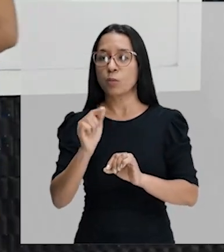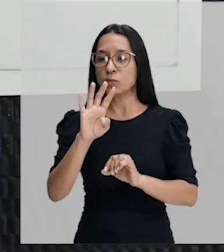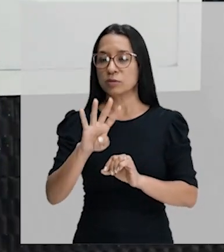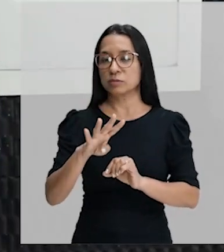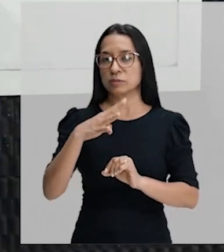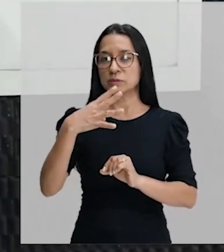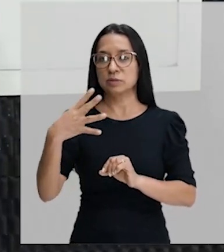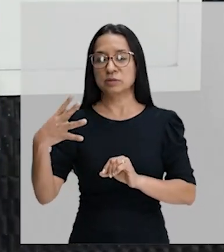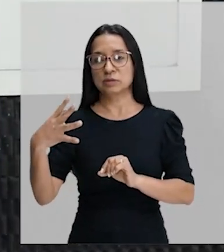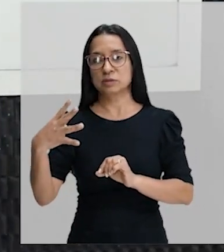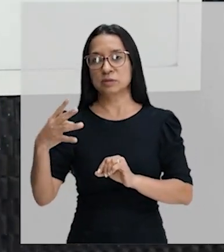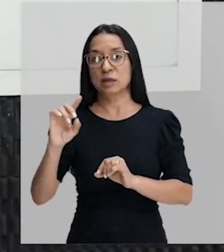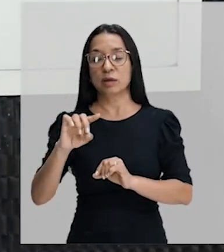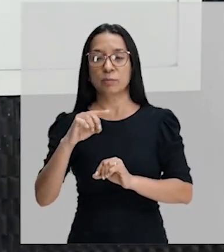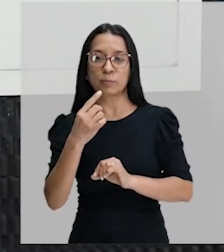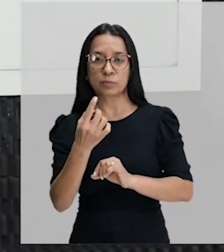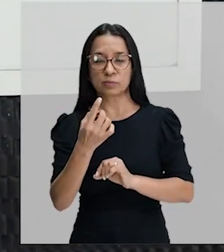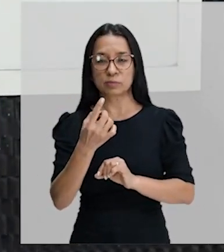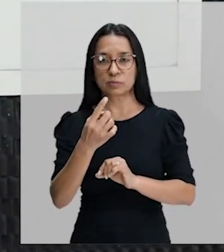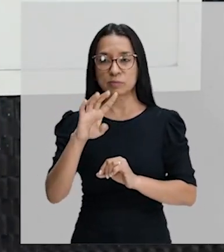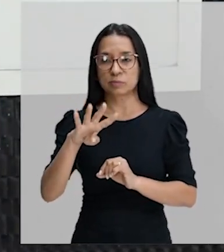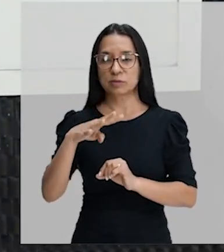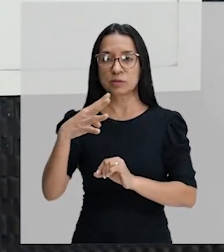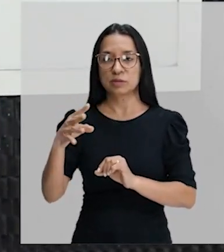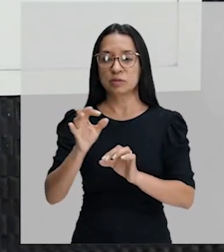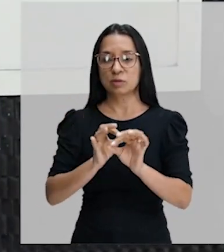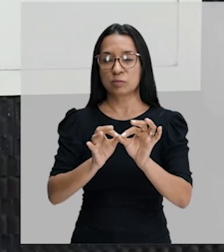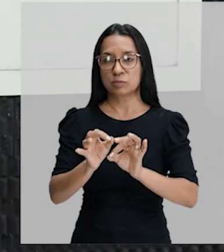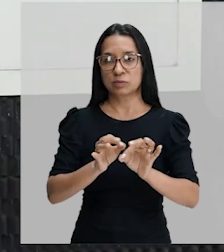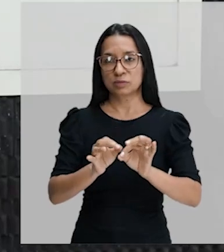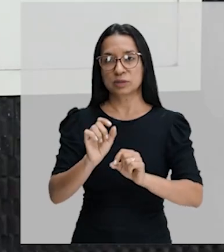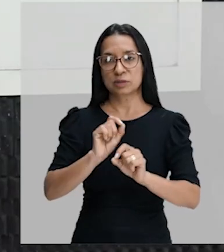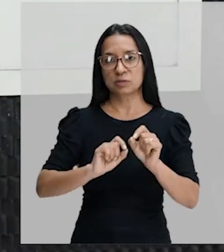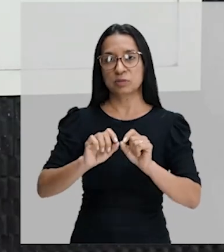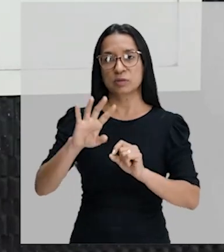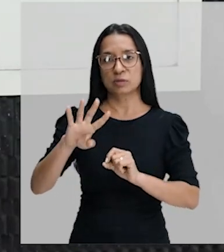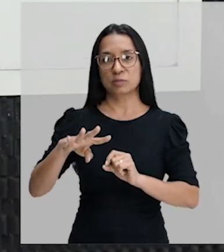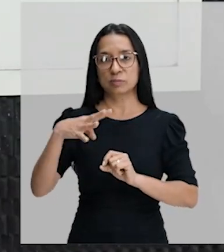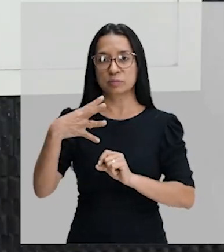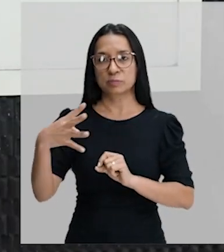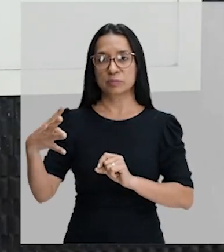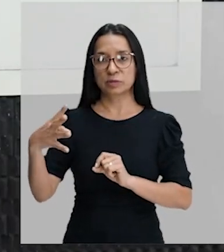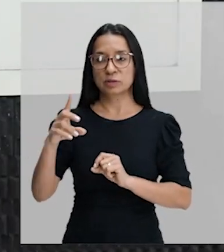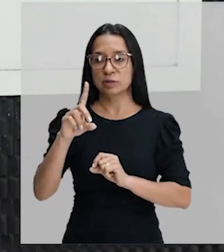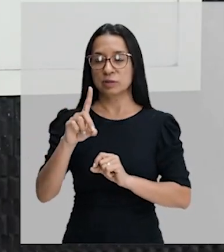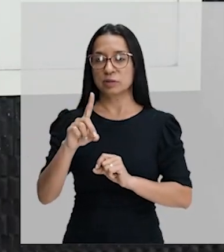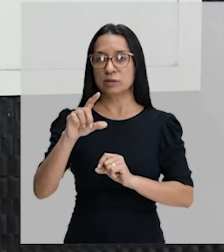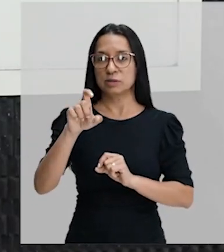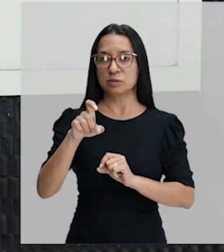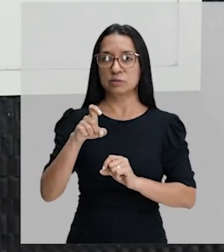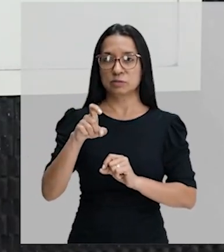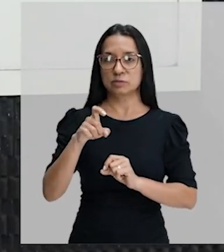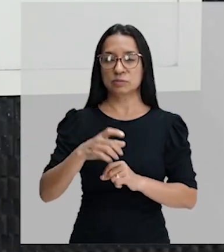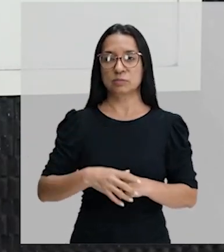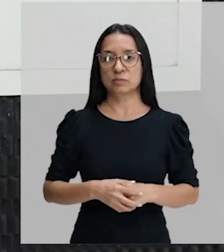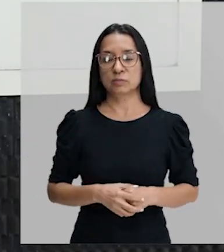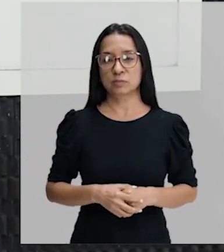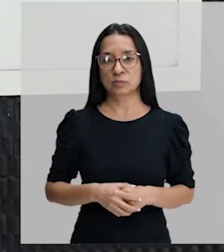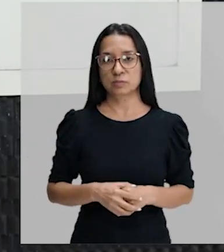matrizes. A próxima que você vai montar é a matriz dx.